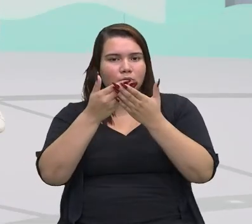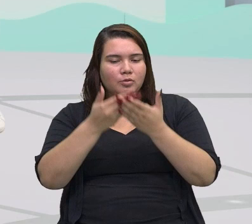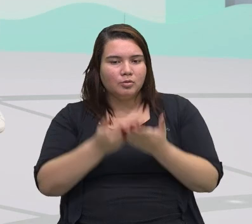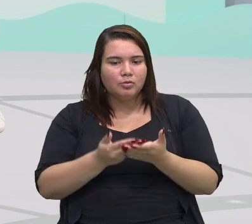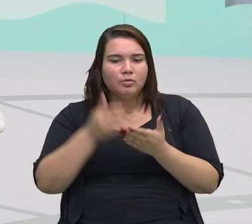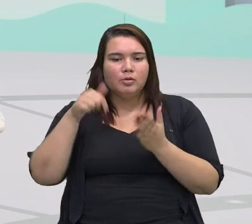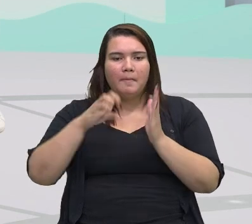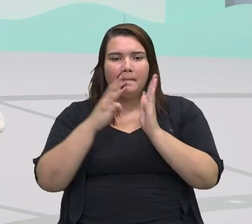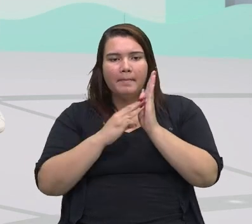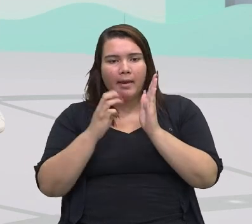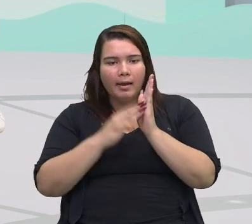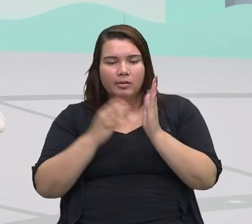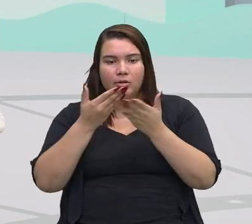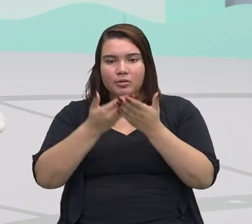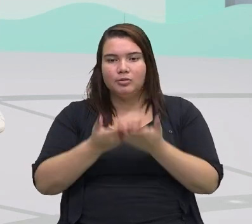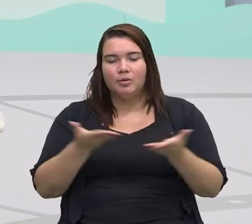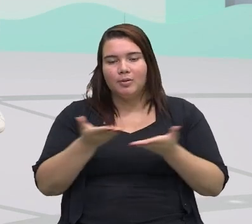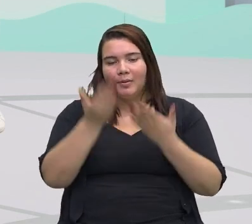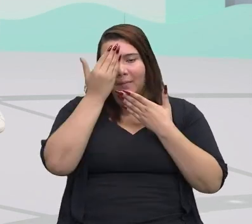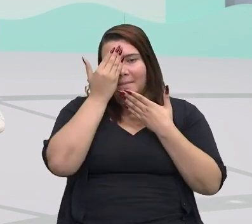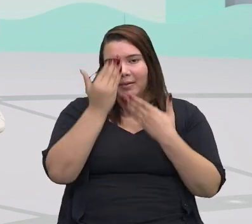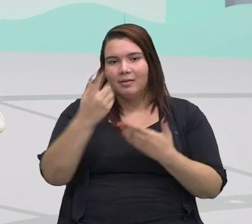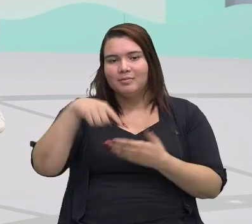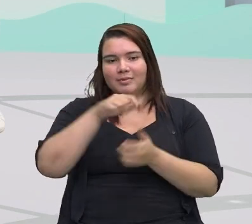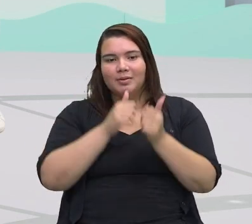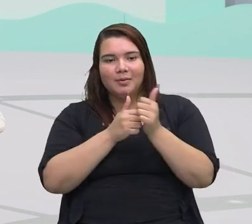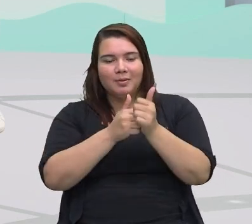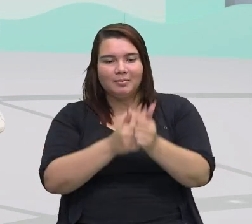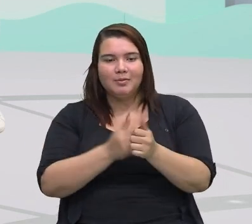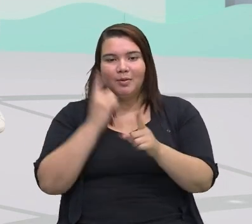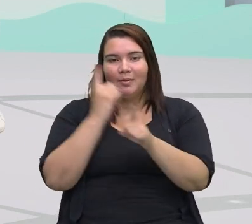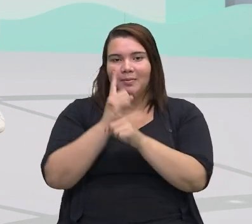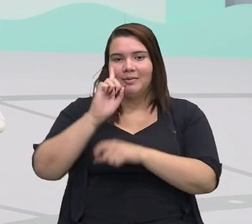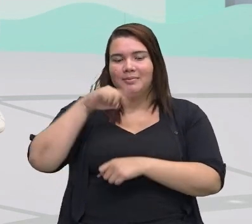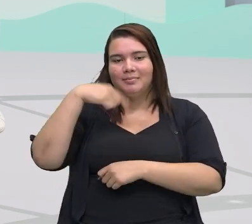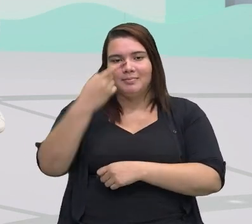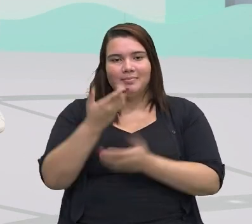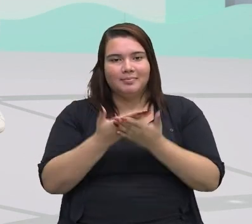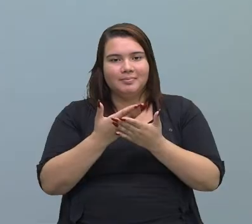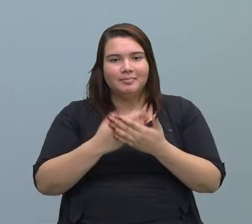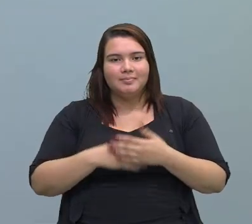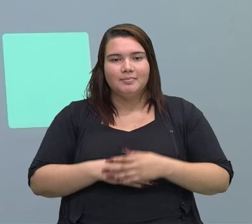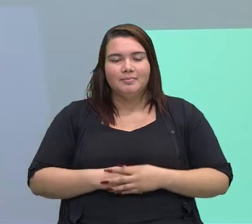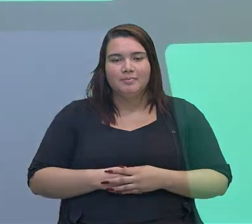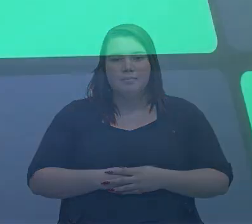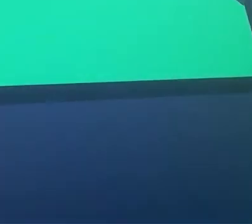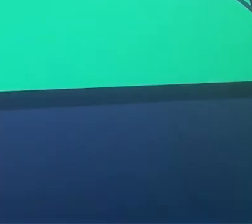métodos contraceptivos na nossa aula. Muito obrigado por ter acompanhado e a gente se encontra numa próxima aula.